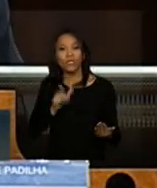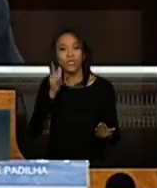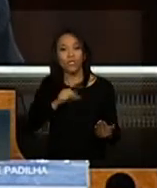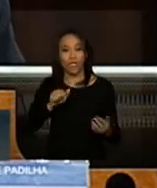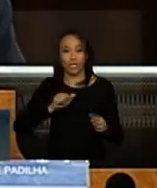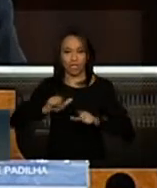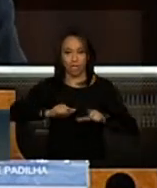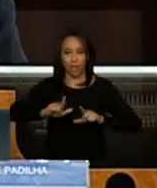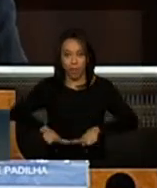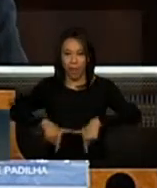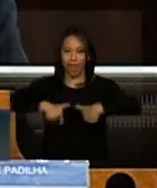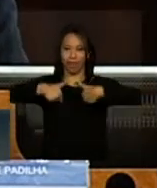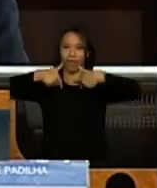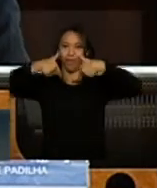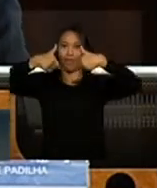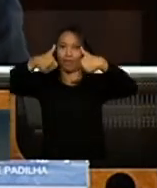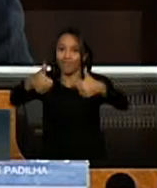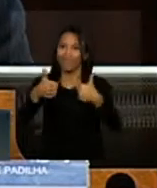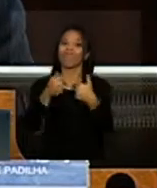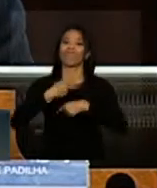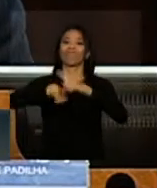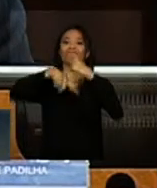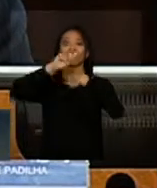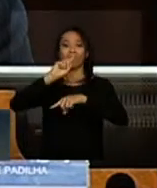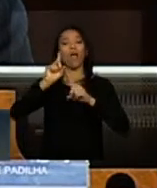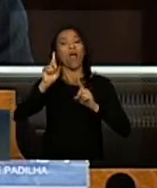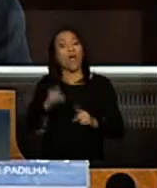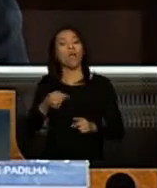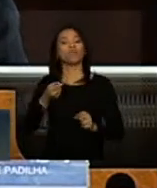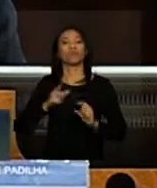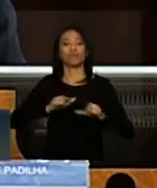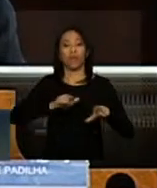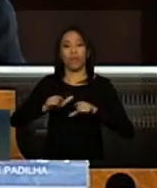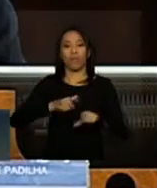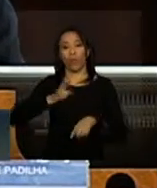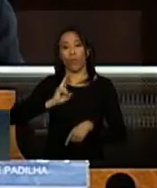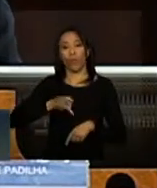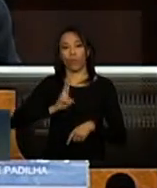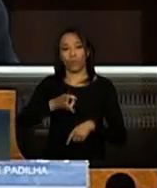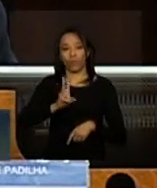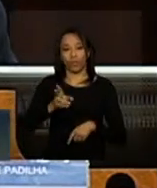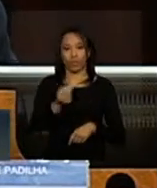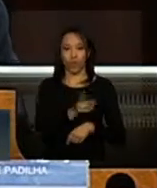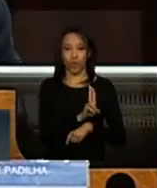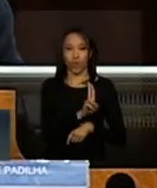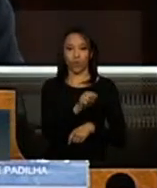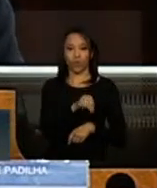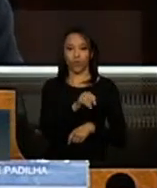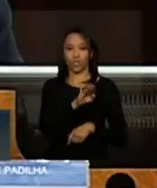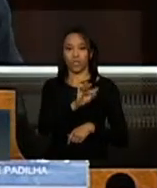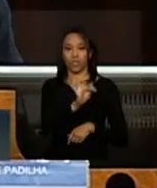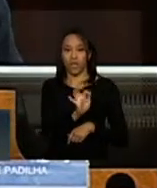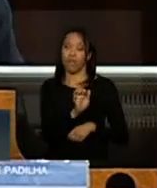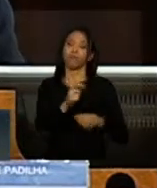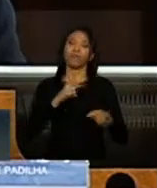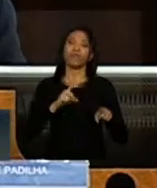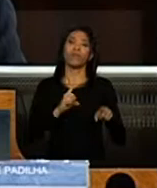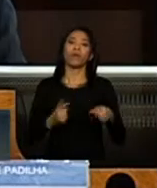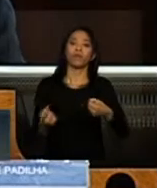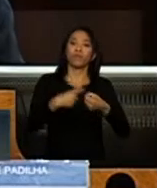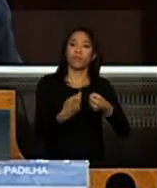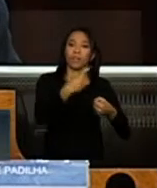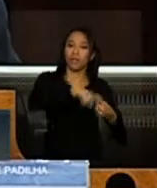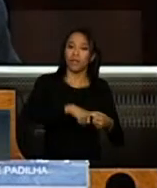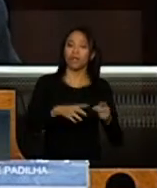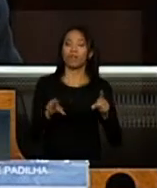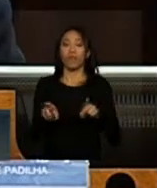ações, em parte é pelo trabalho contínuo do Unicef, dos seus parceiros, da Organização